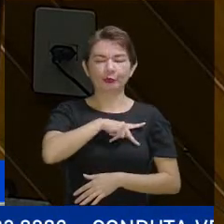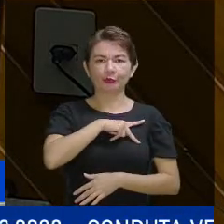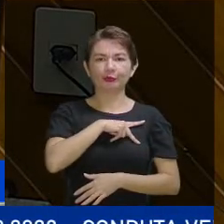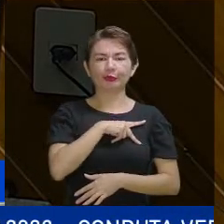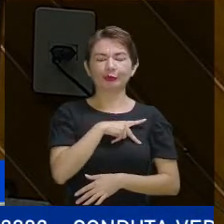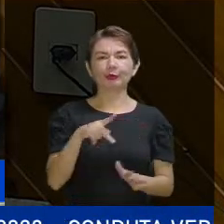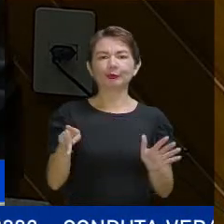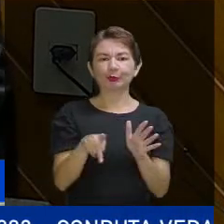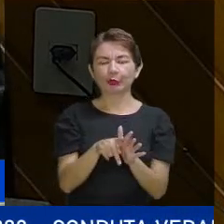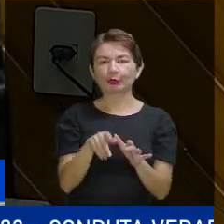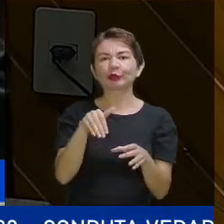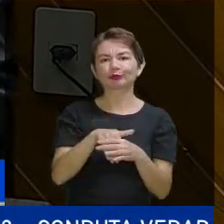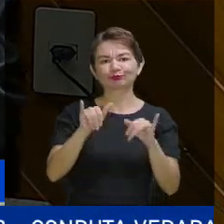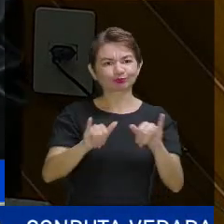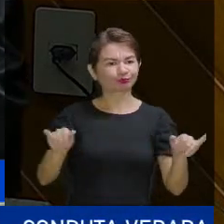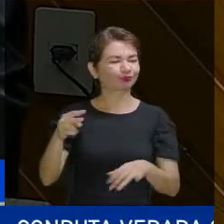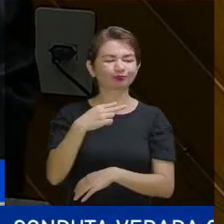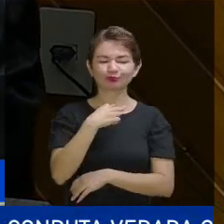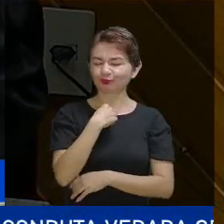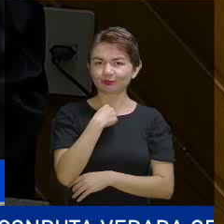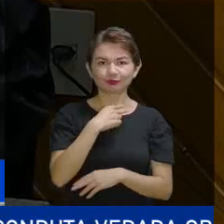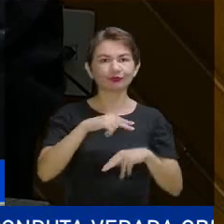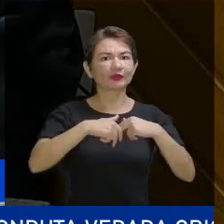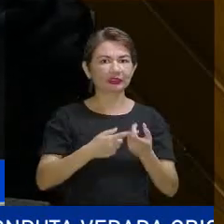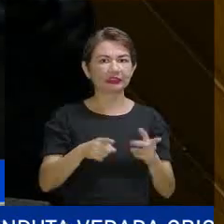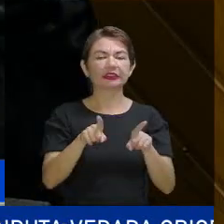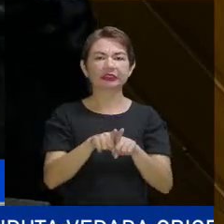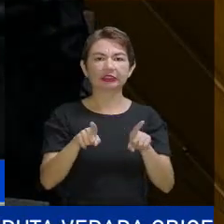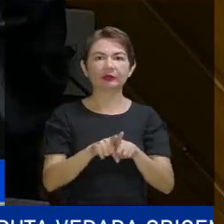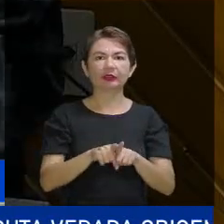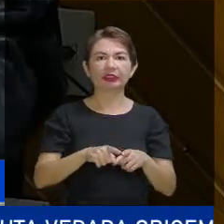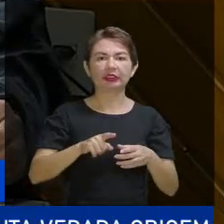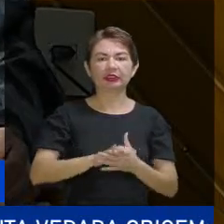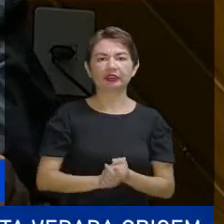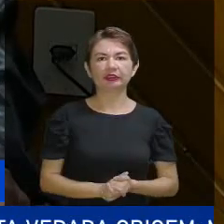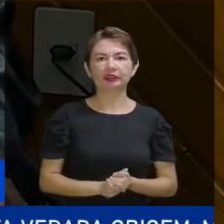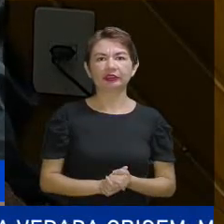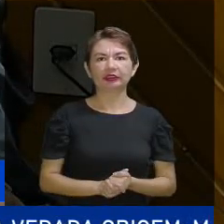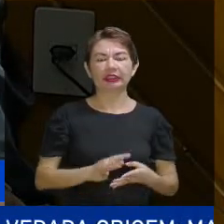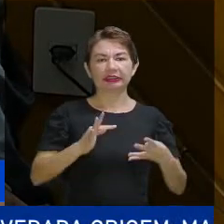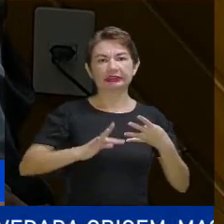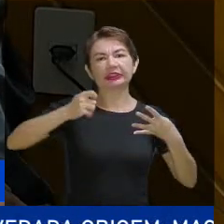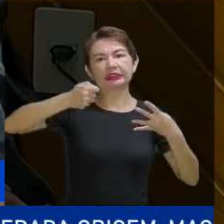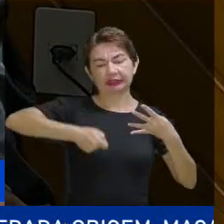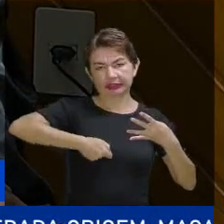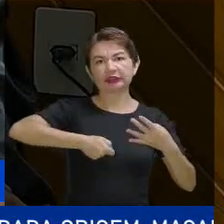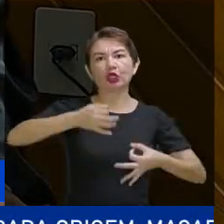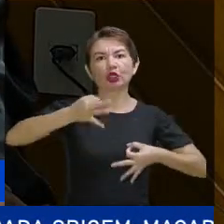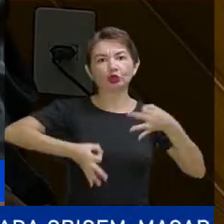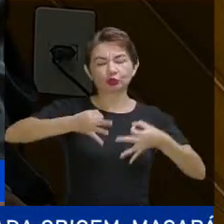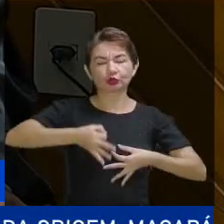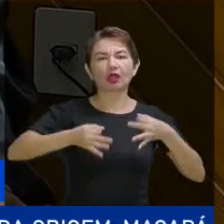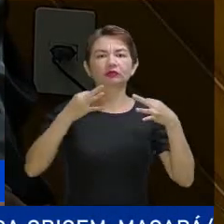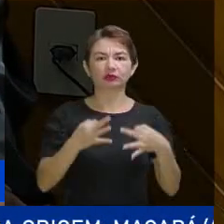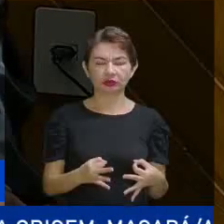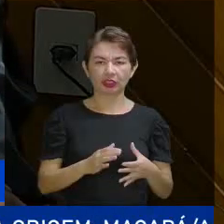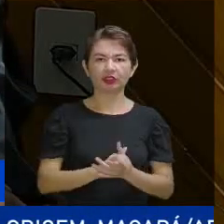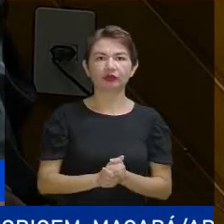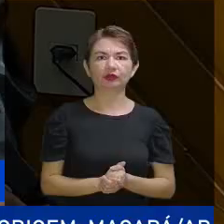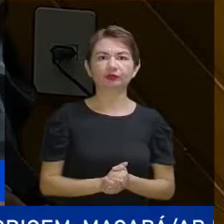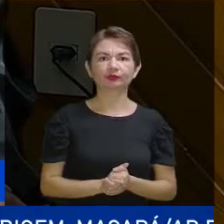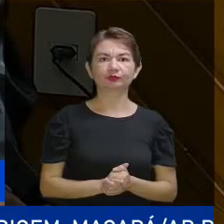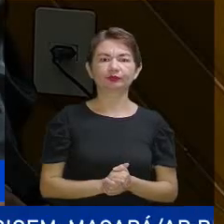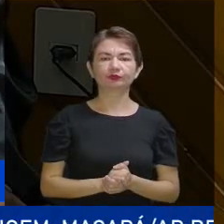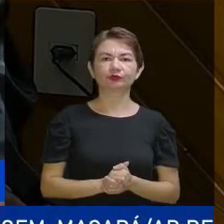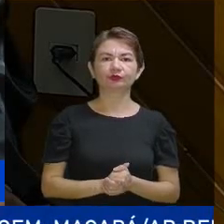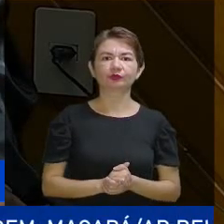finalidades eleitorais. O modo requer a reforma da sentença para julgar procedente a representação, para condenar o